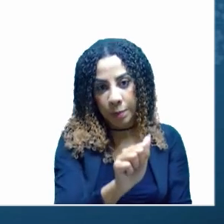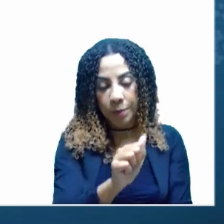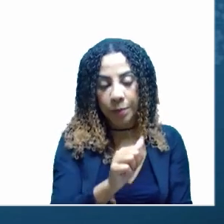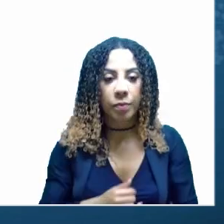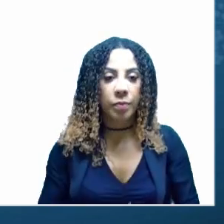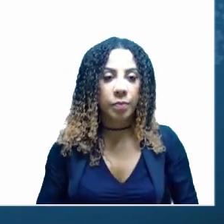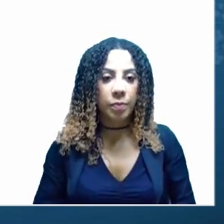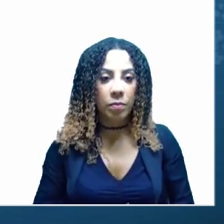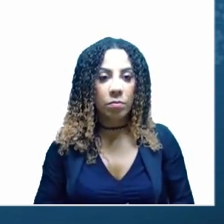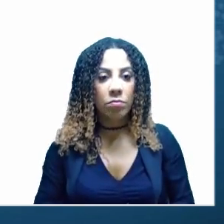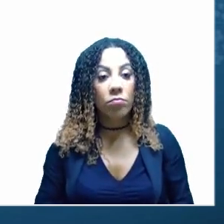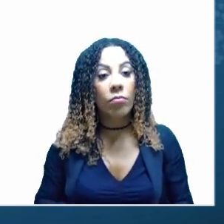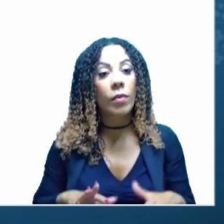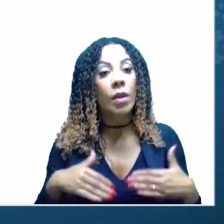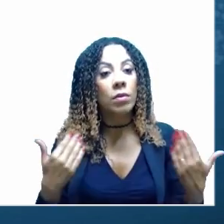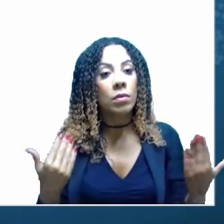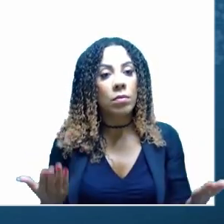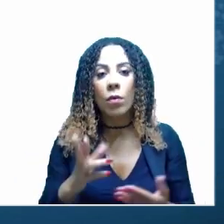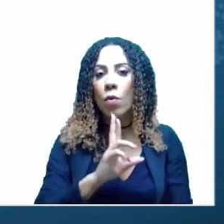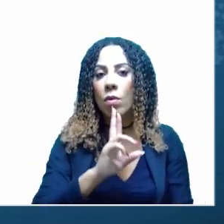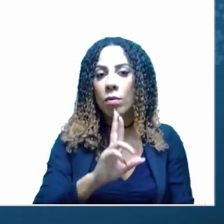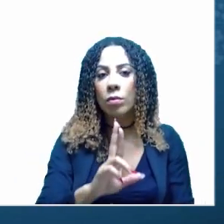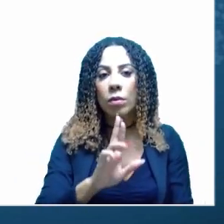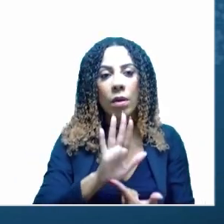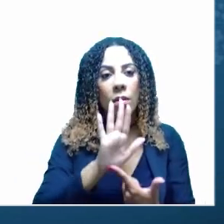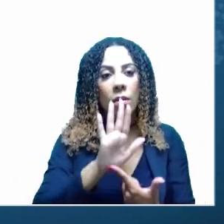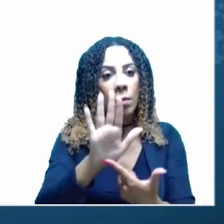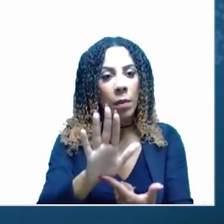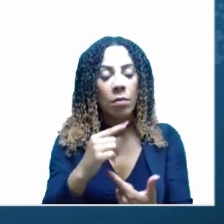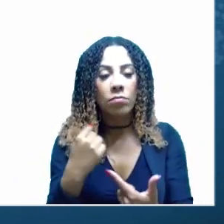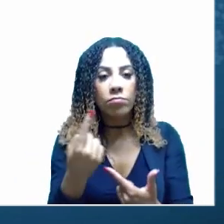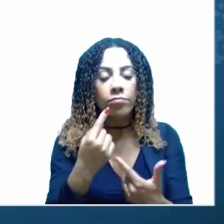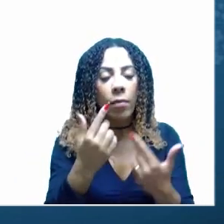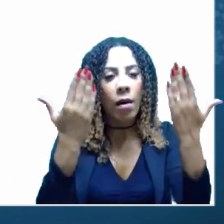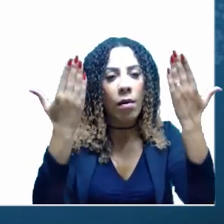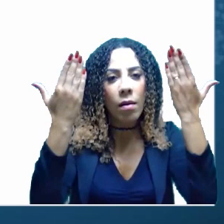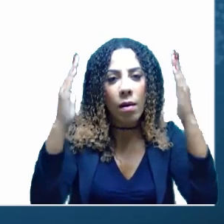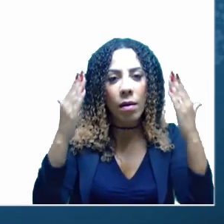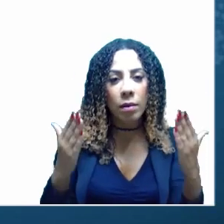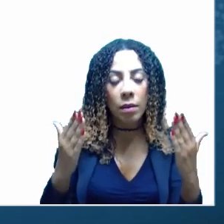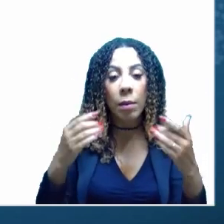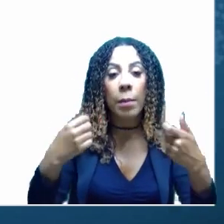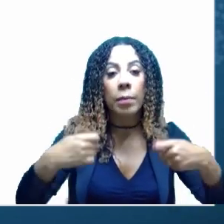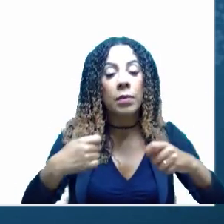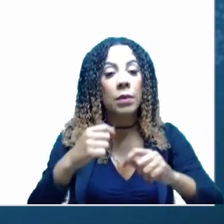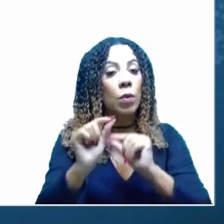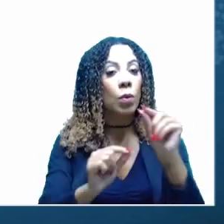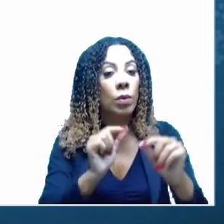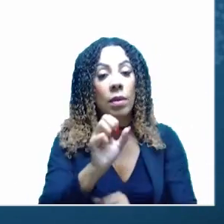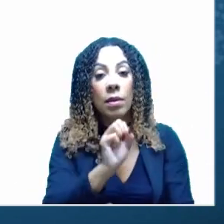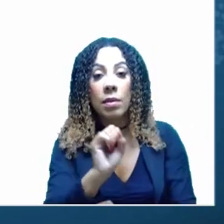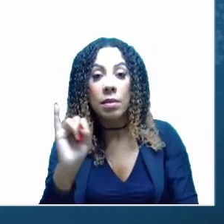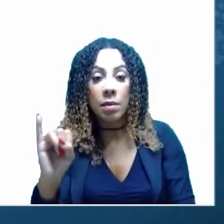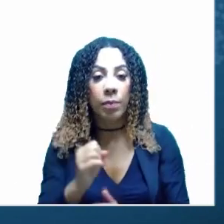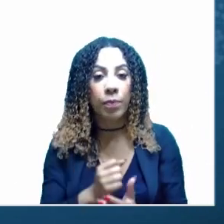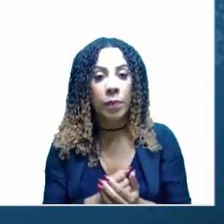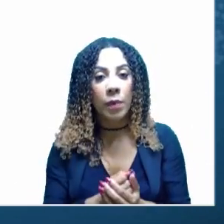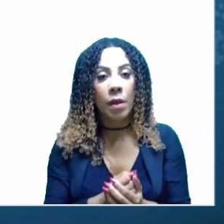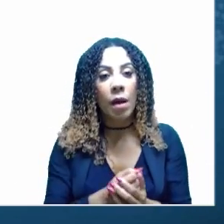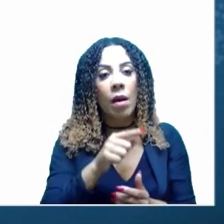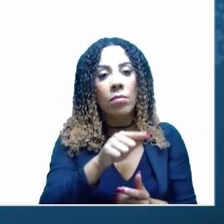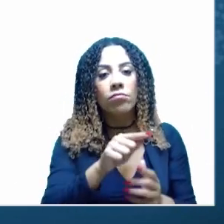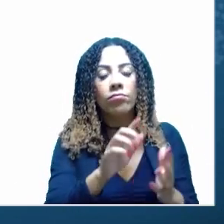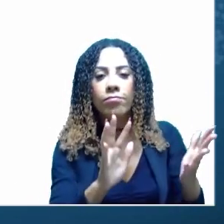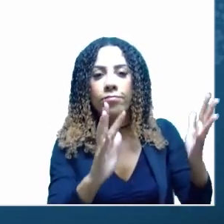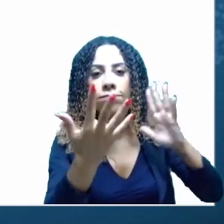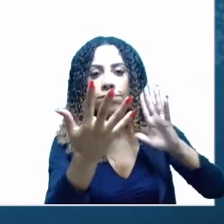Bom, os resultados apresentados, nós queríamos analisar se a quantificação dos efeitos adversos entre